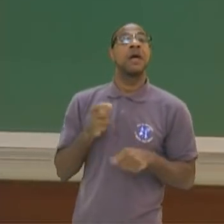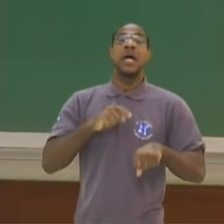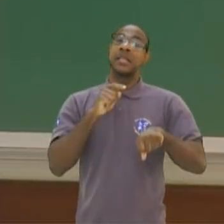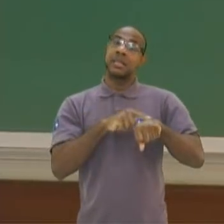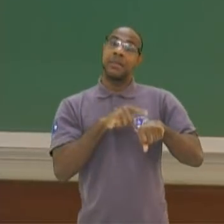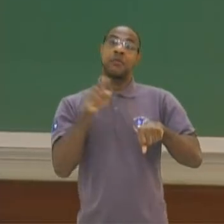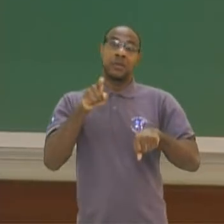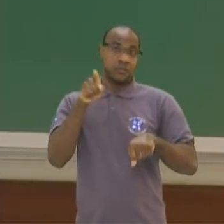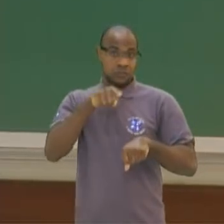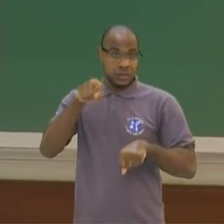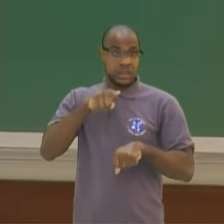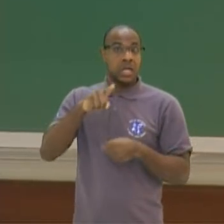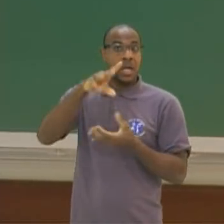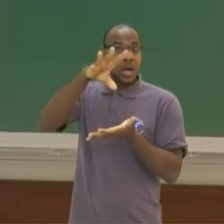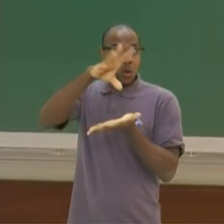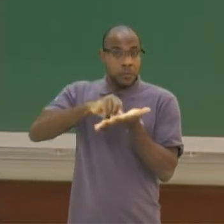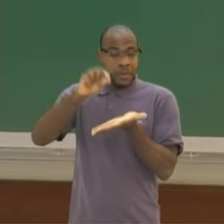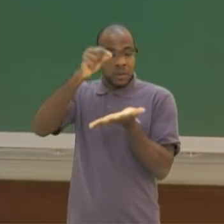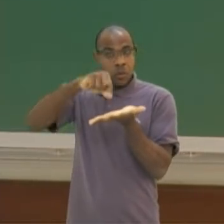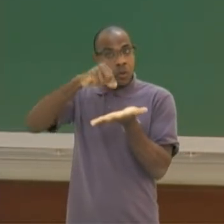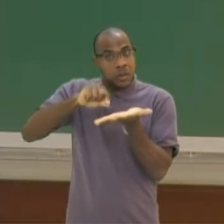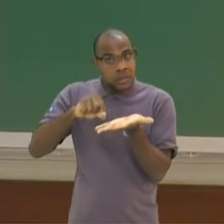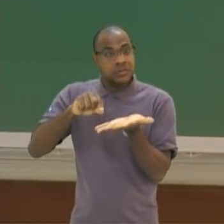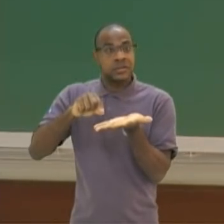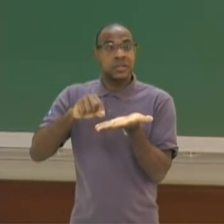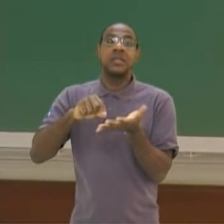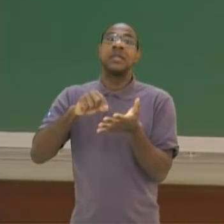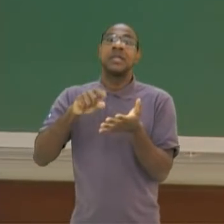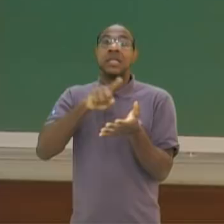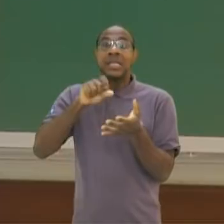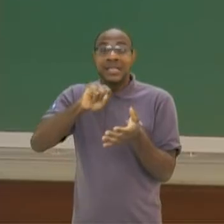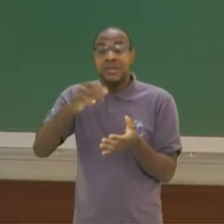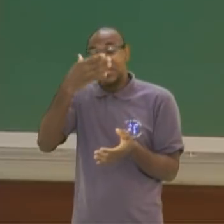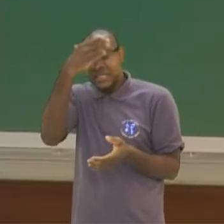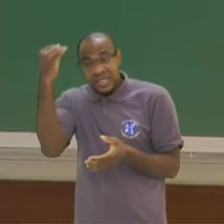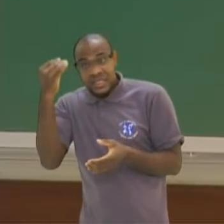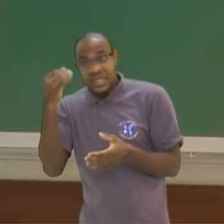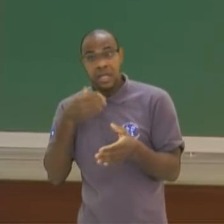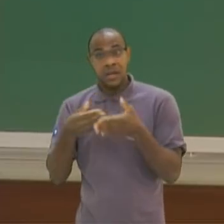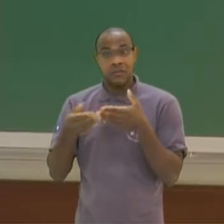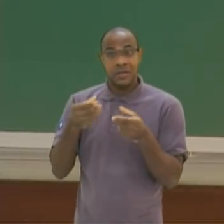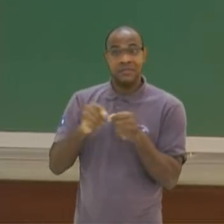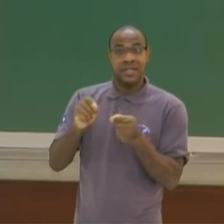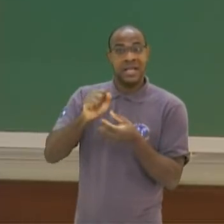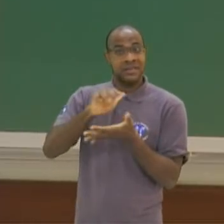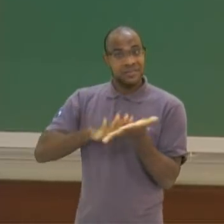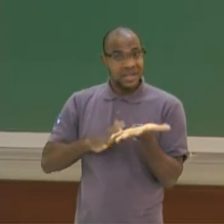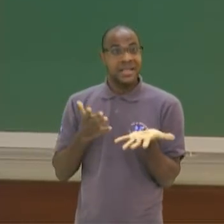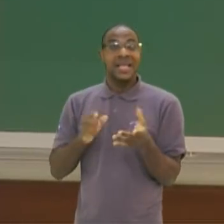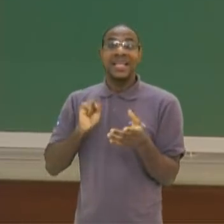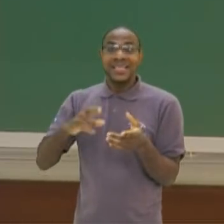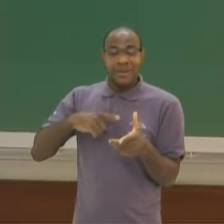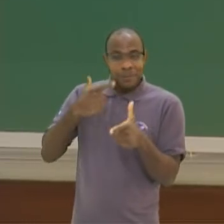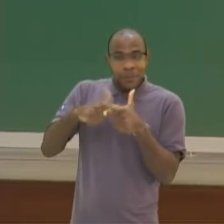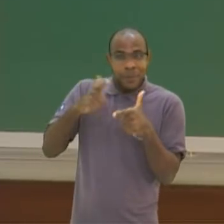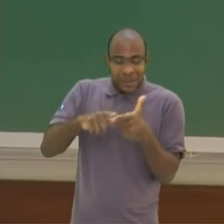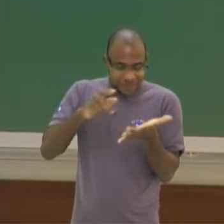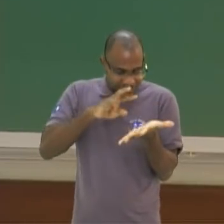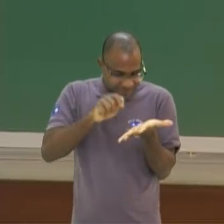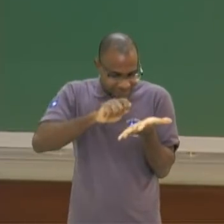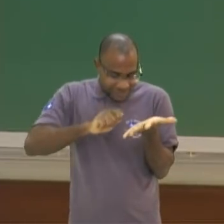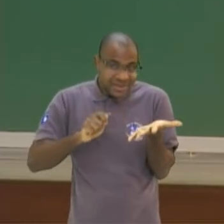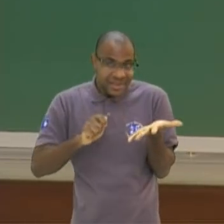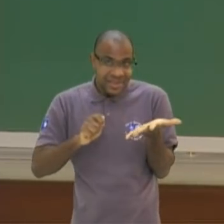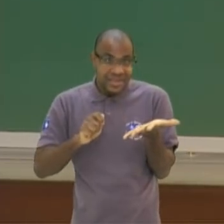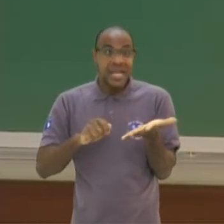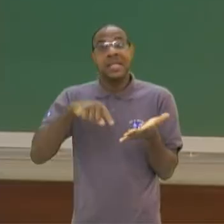para vocês corrigirem, copiarem se esqueceram de fazer a atividade, se deu algum problema na hora de resolver,